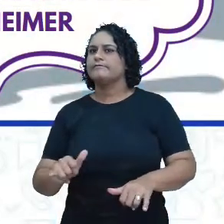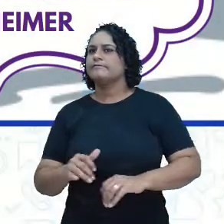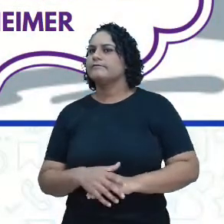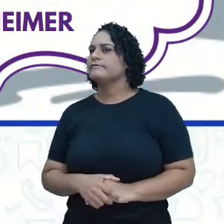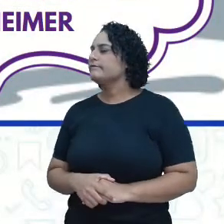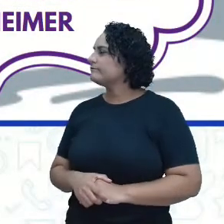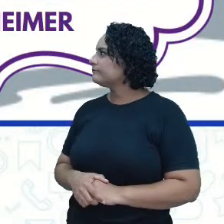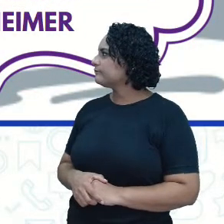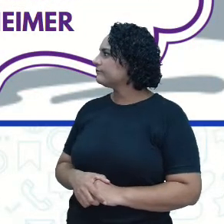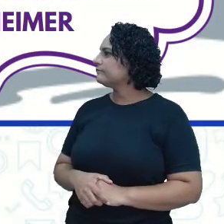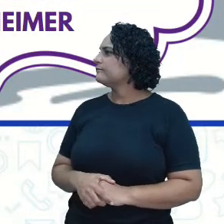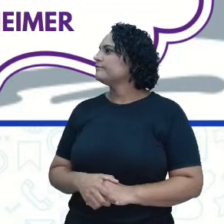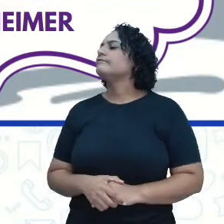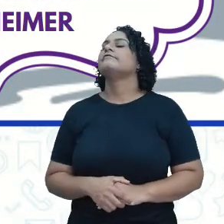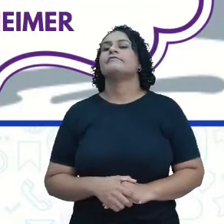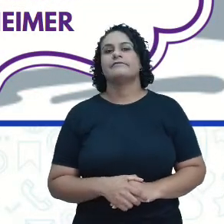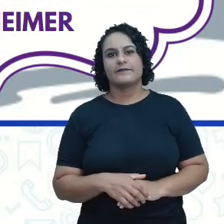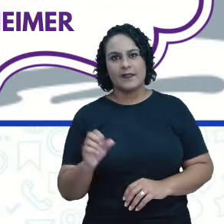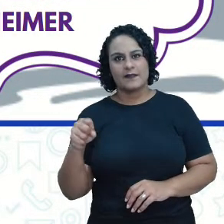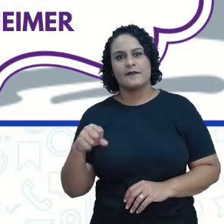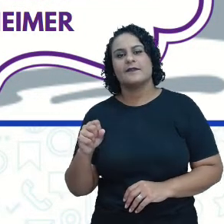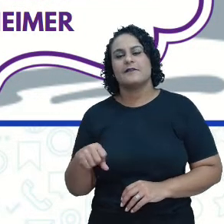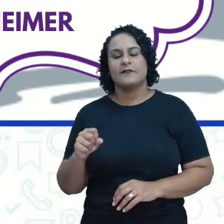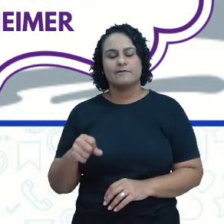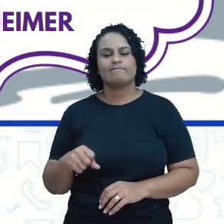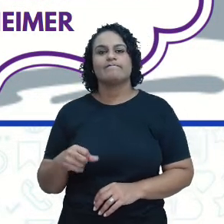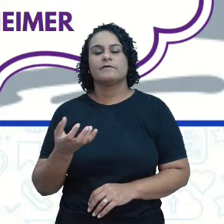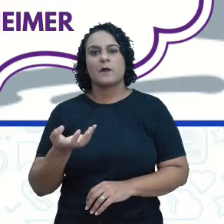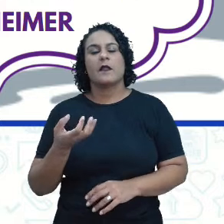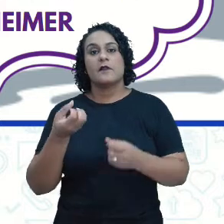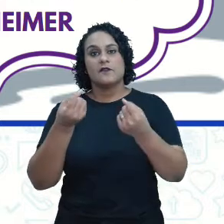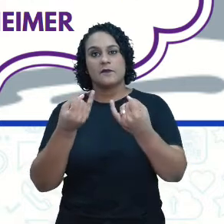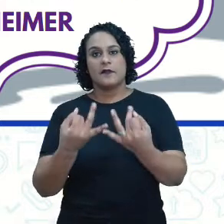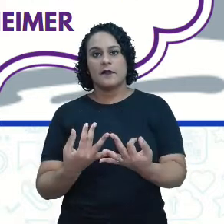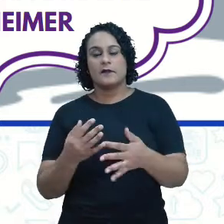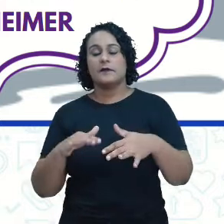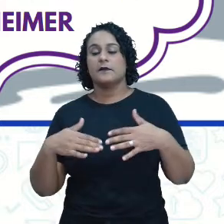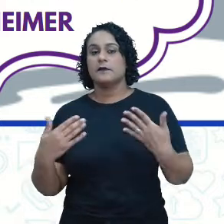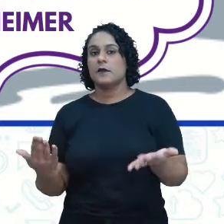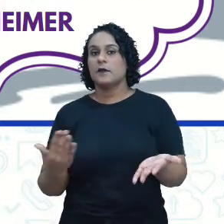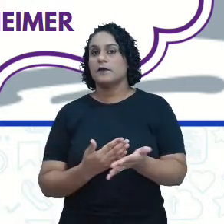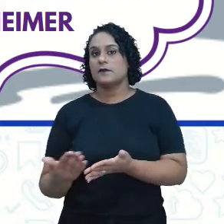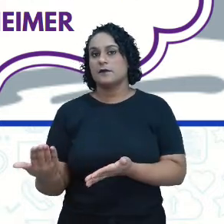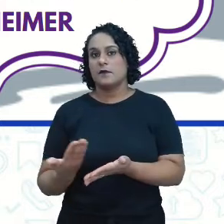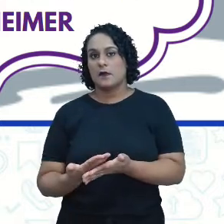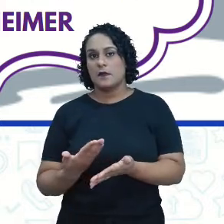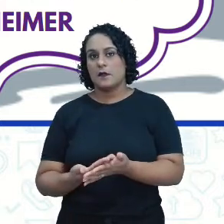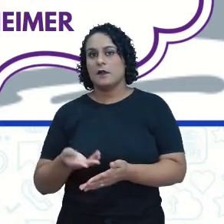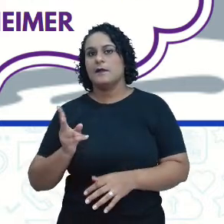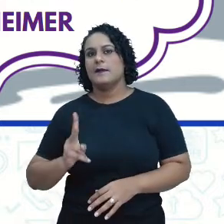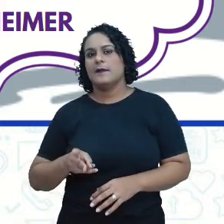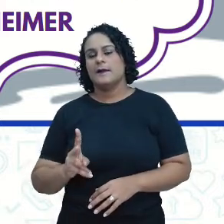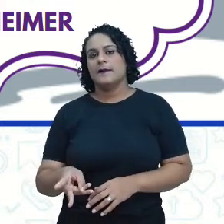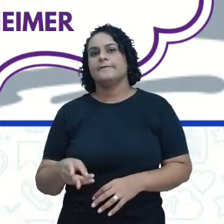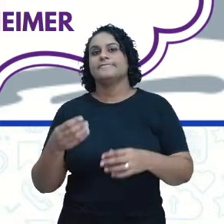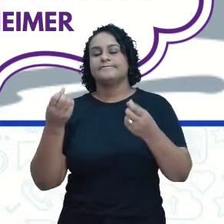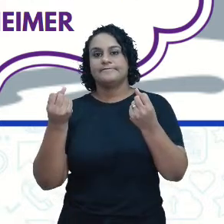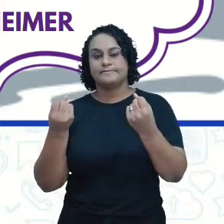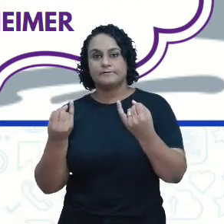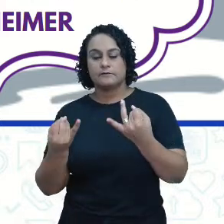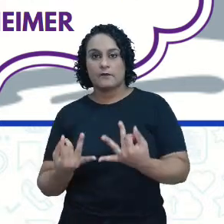quer falar um pouquinho dos informes? Vamos sim, Carol. Vejam, pessoal, no início das nossas aulas, nós vamos sempre estar falando